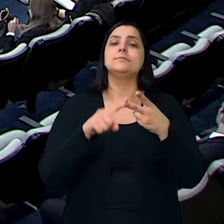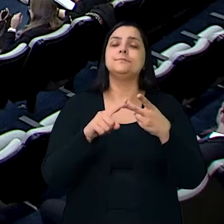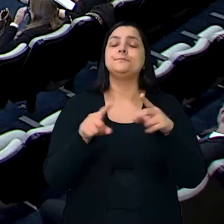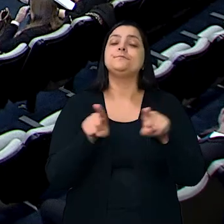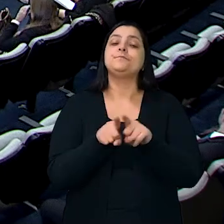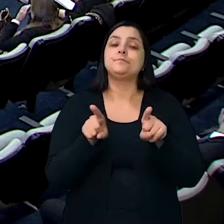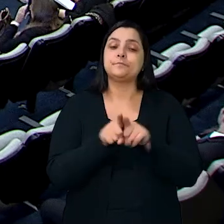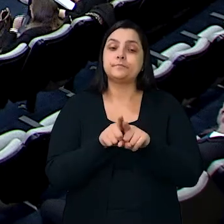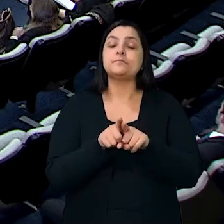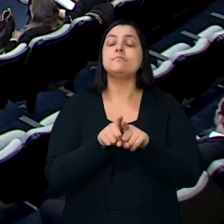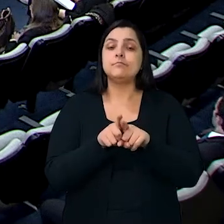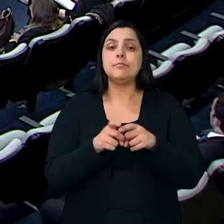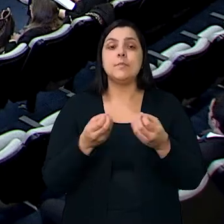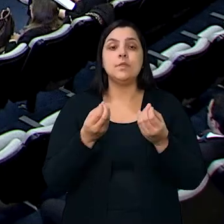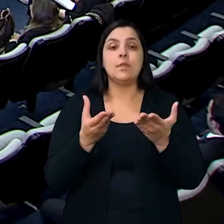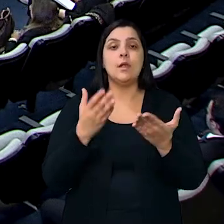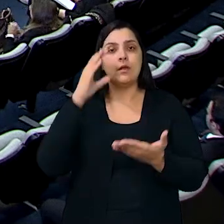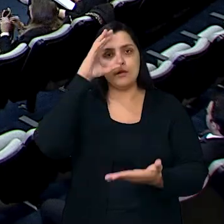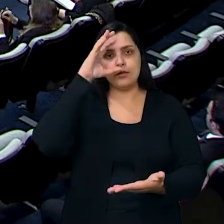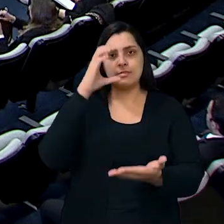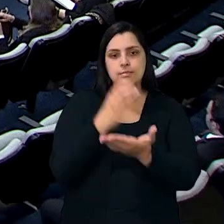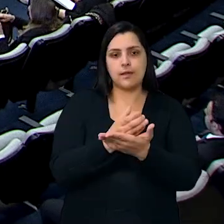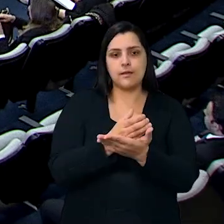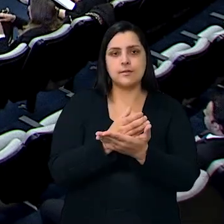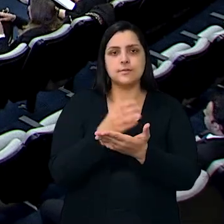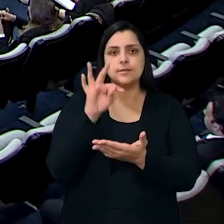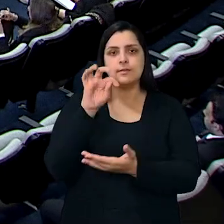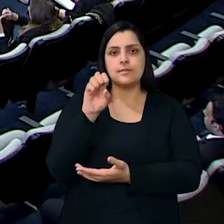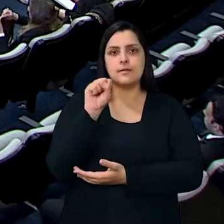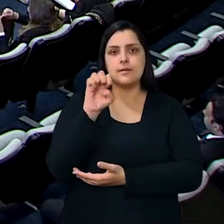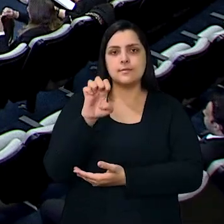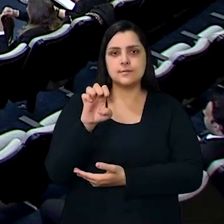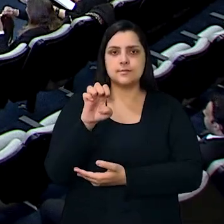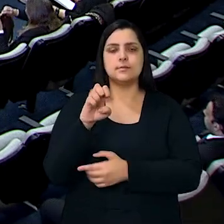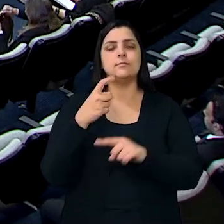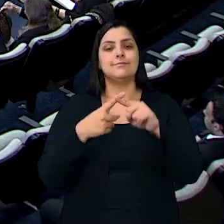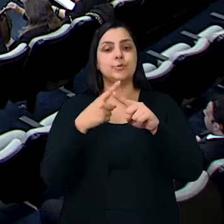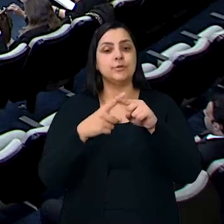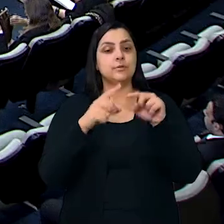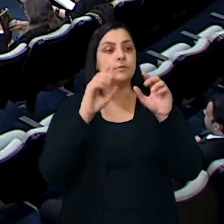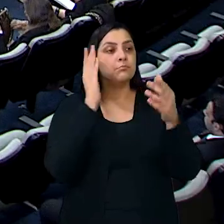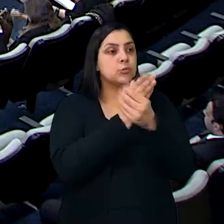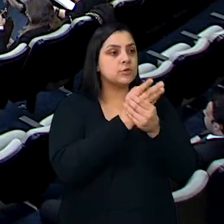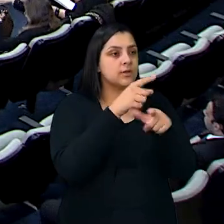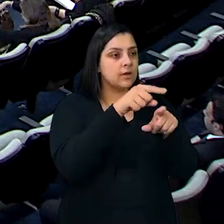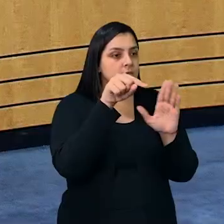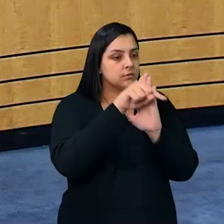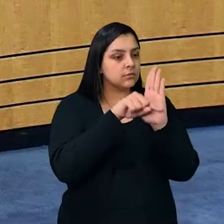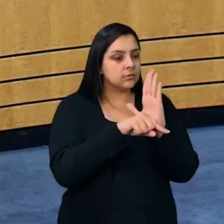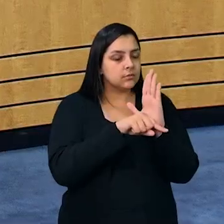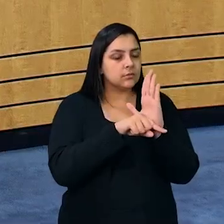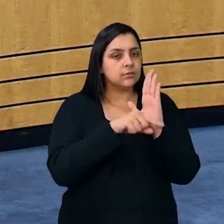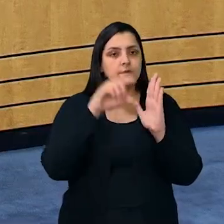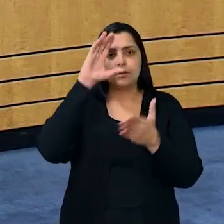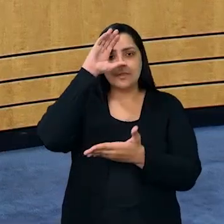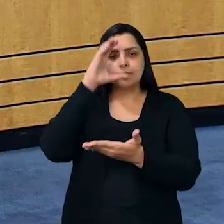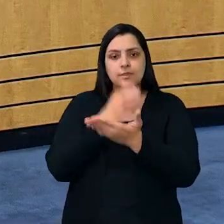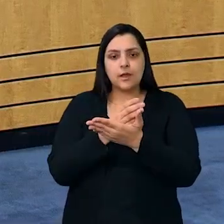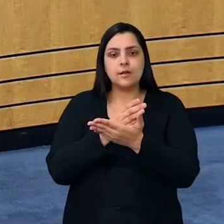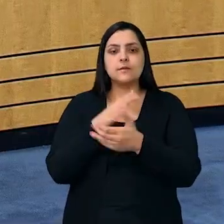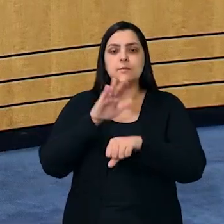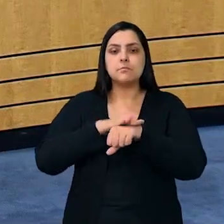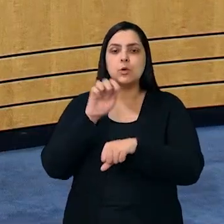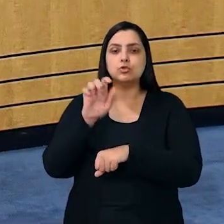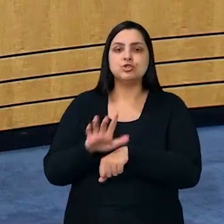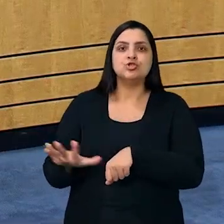repetitivo e firme uma tese com relação ao caso que está sendo analisado e uma tese